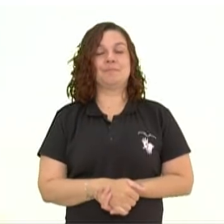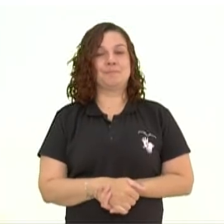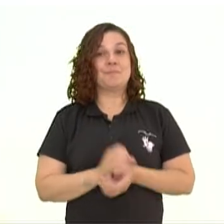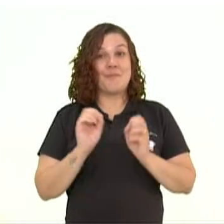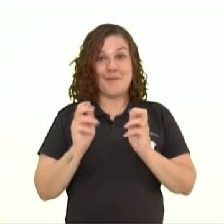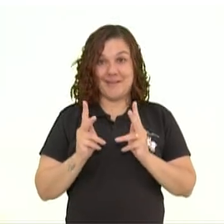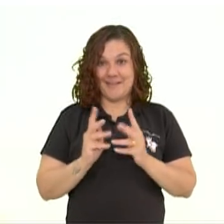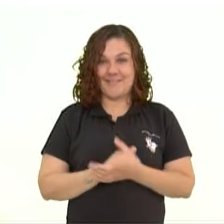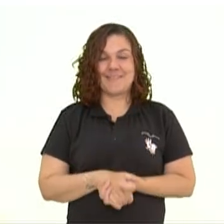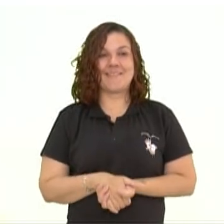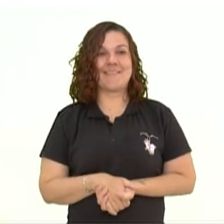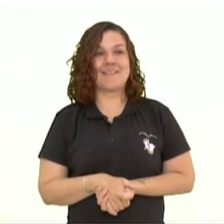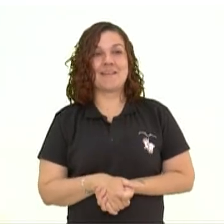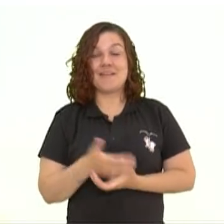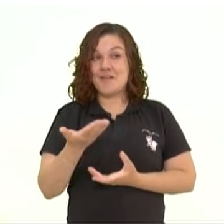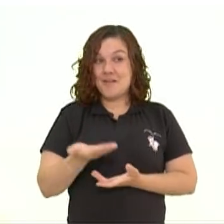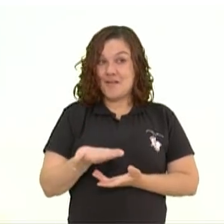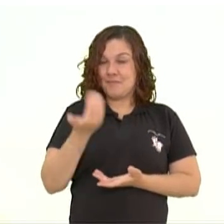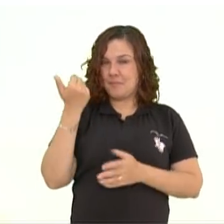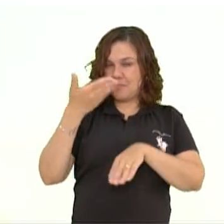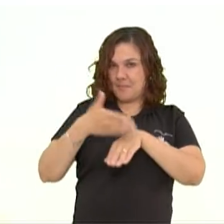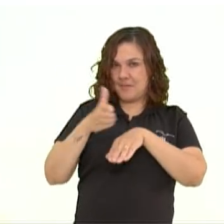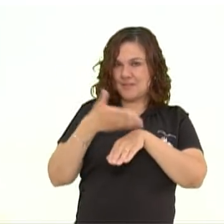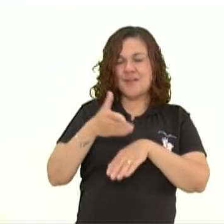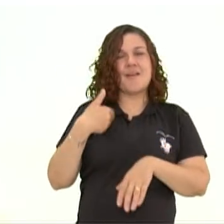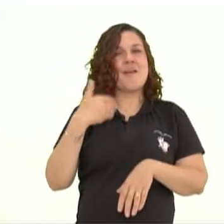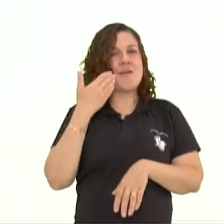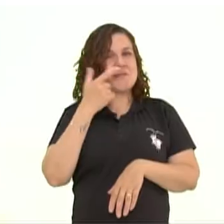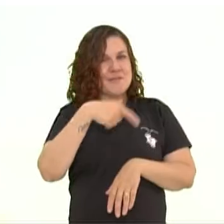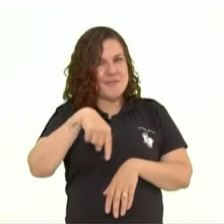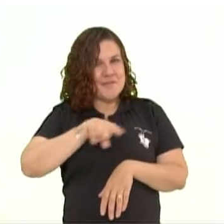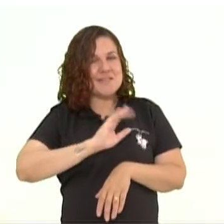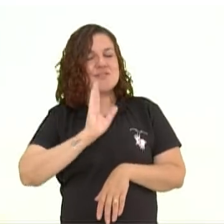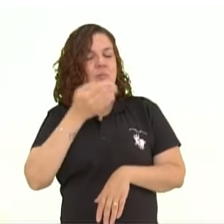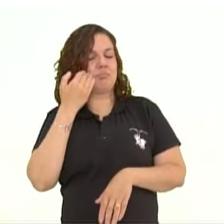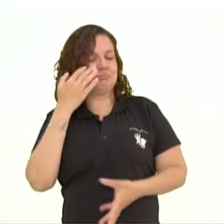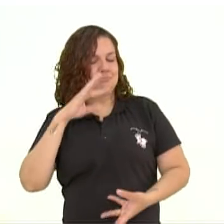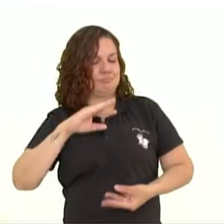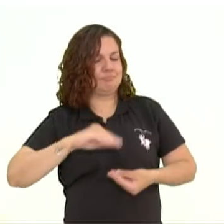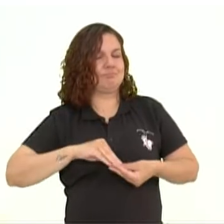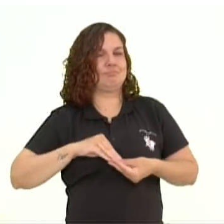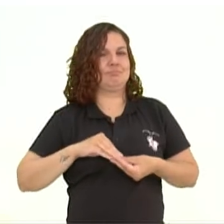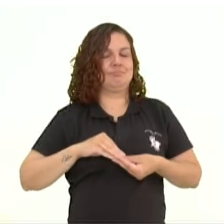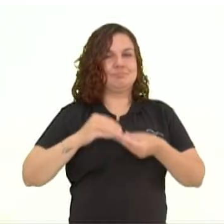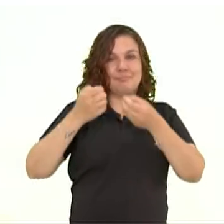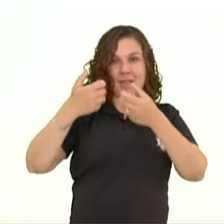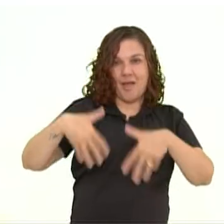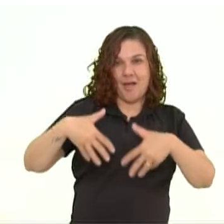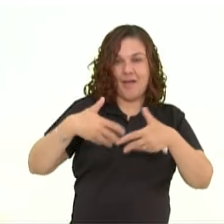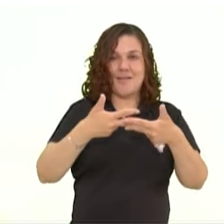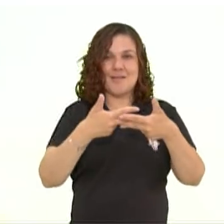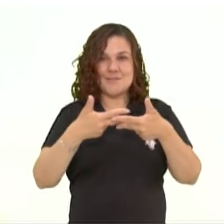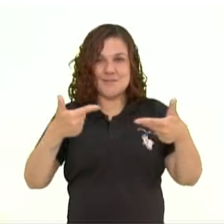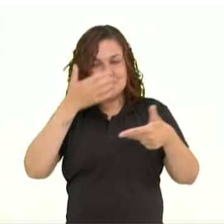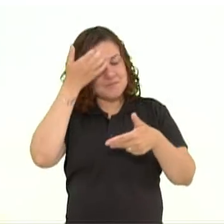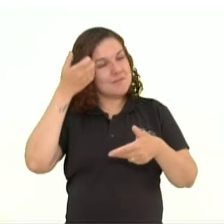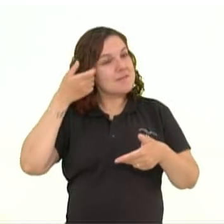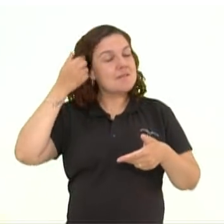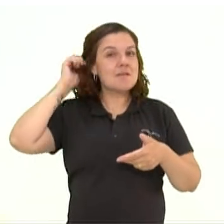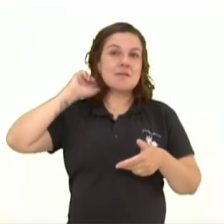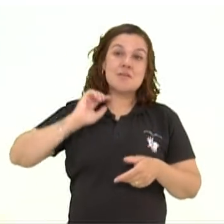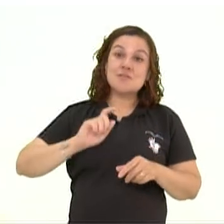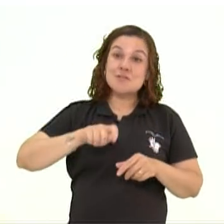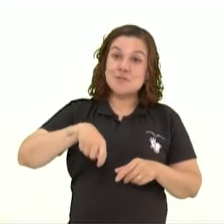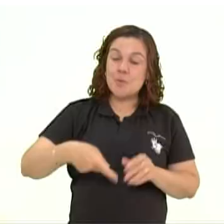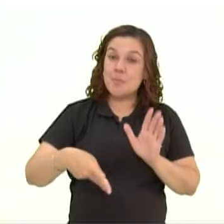vírgulazinha, tá bom? Então, vamos começar praticando, porque eu sei que vocês já entendem, né, bastante aí sobre, né, essa